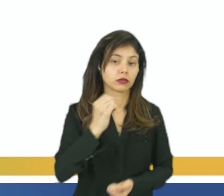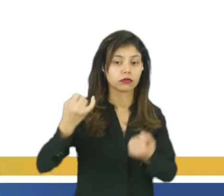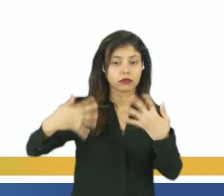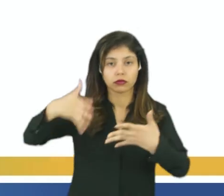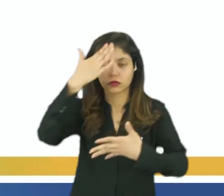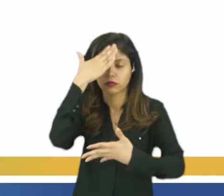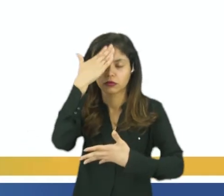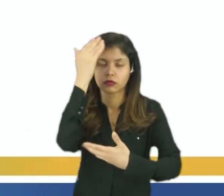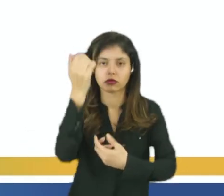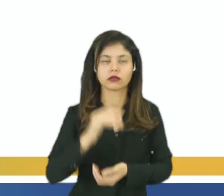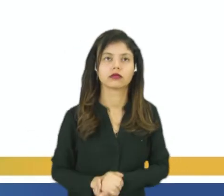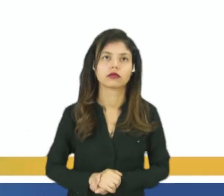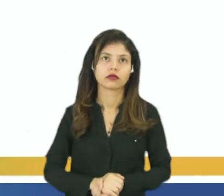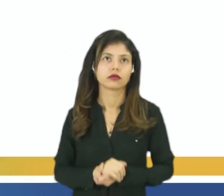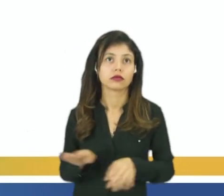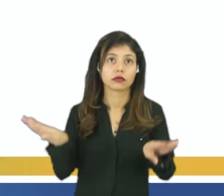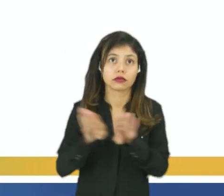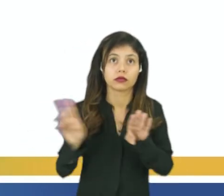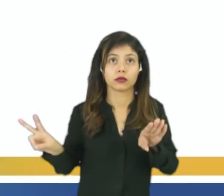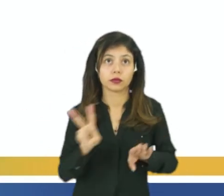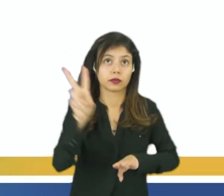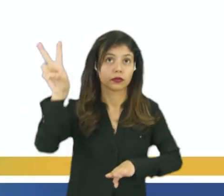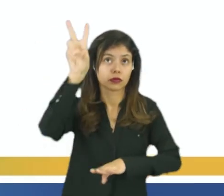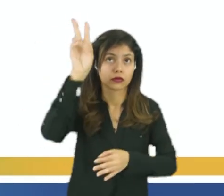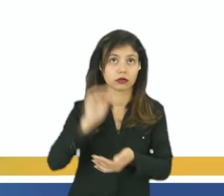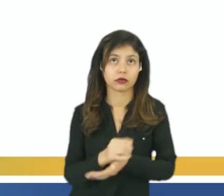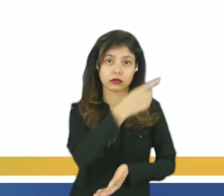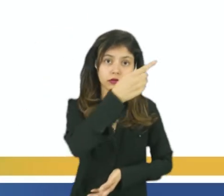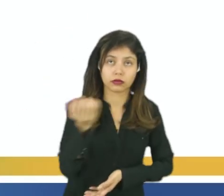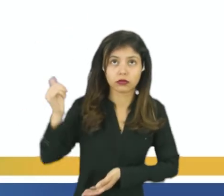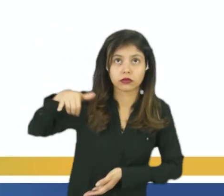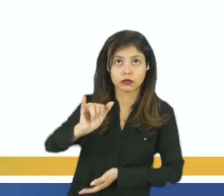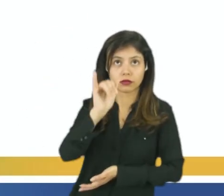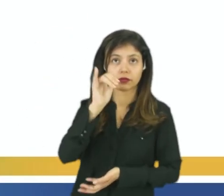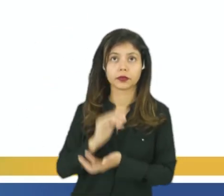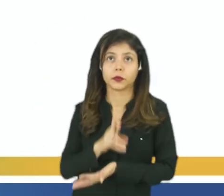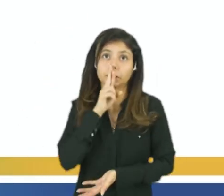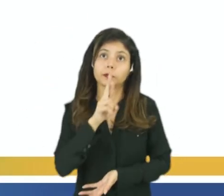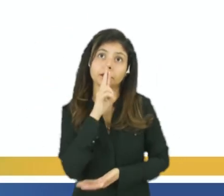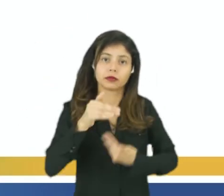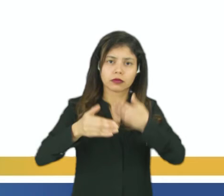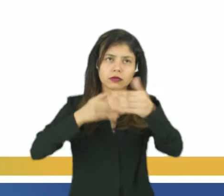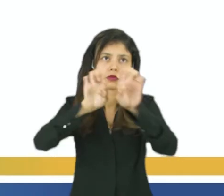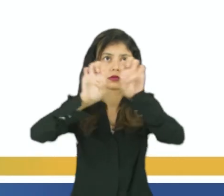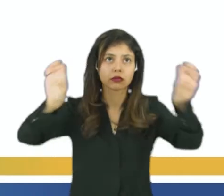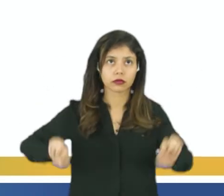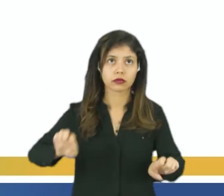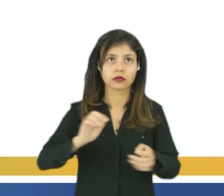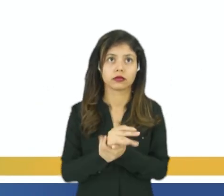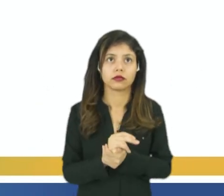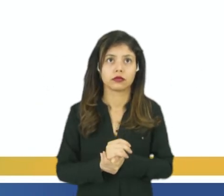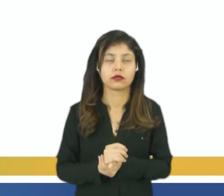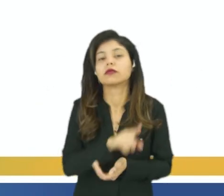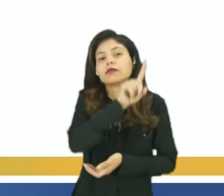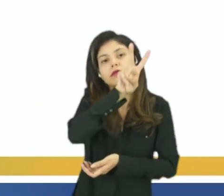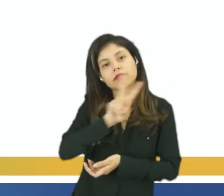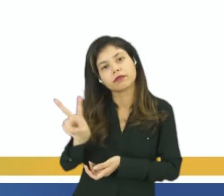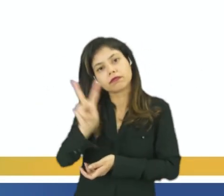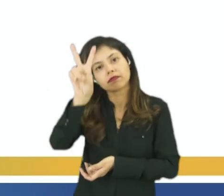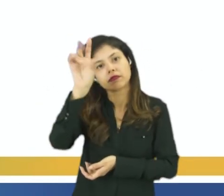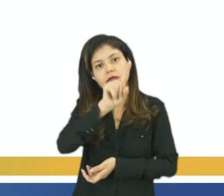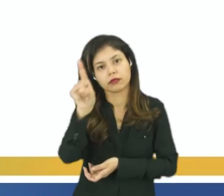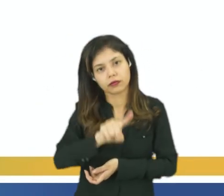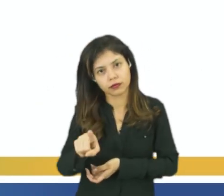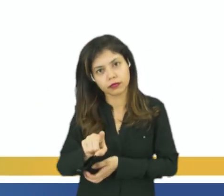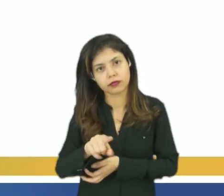solução. Atribuindo valores arbitrários para x e y, calculamos através da equação o correspondente